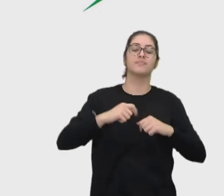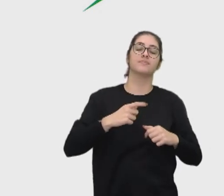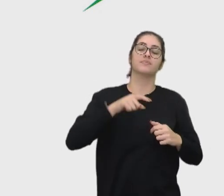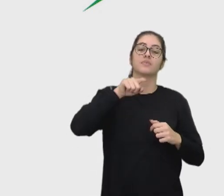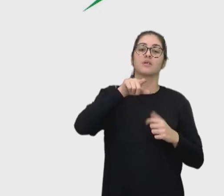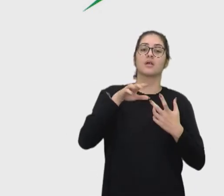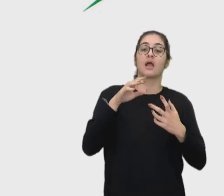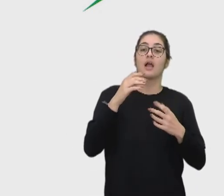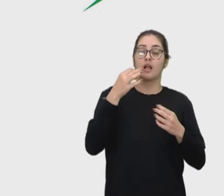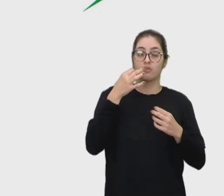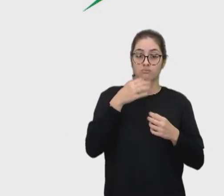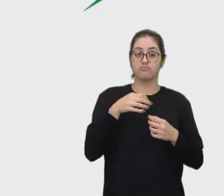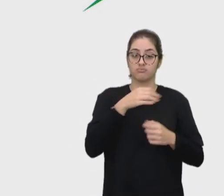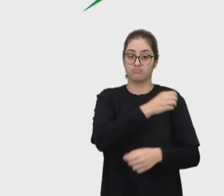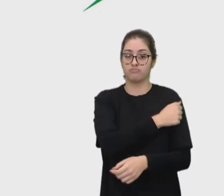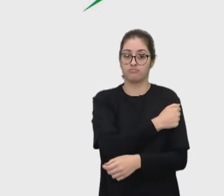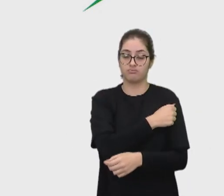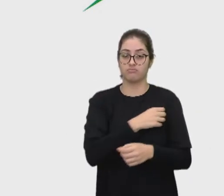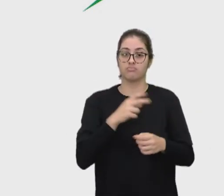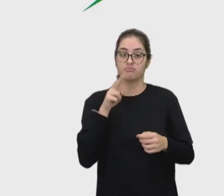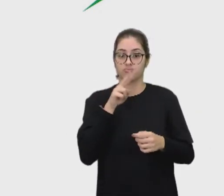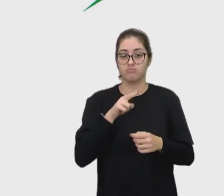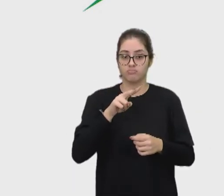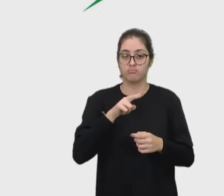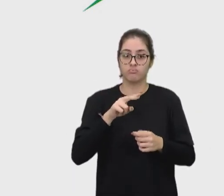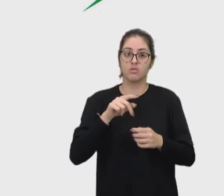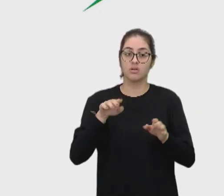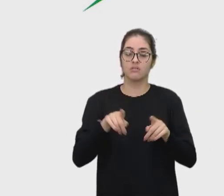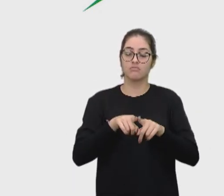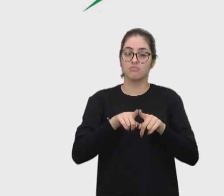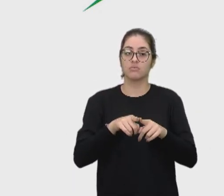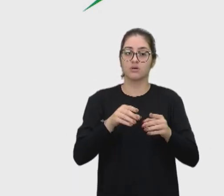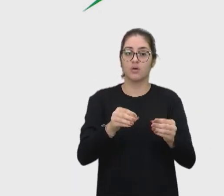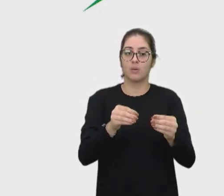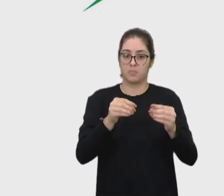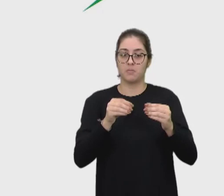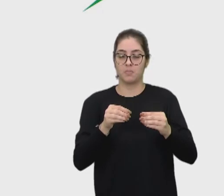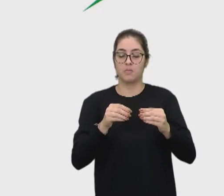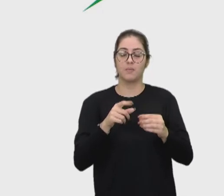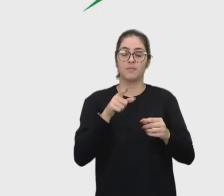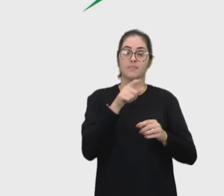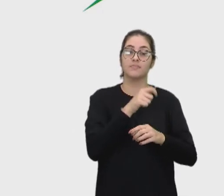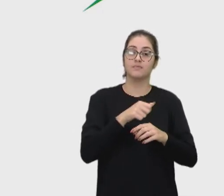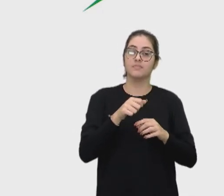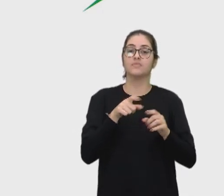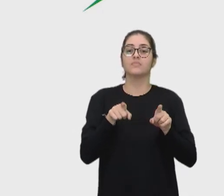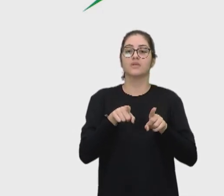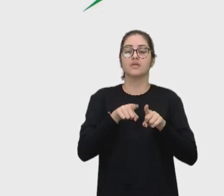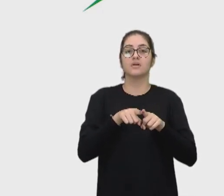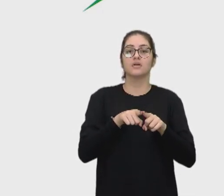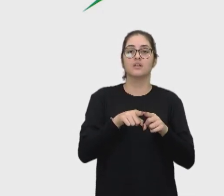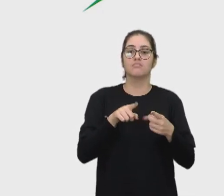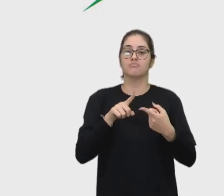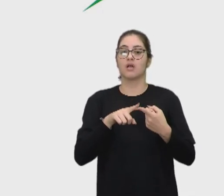e criação, assim como a identificação das experiências vividas nas atividades, tais como o trabalho